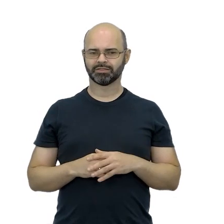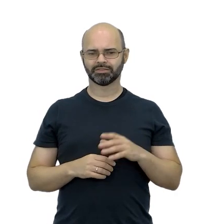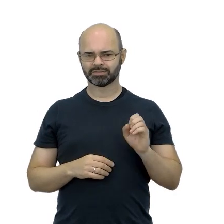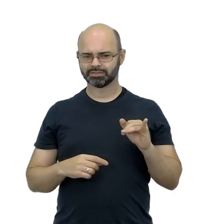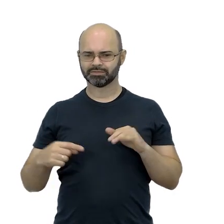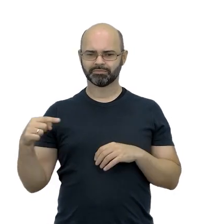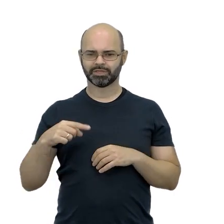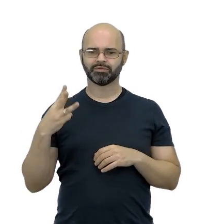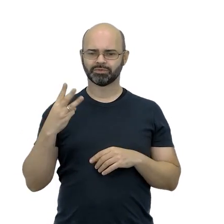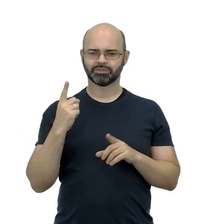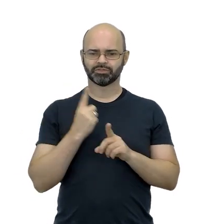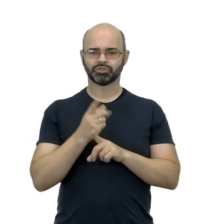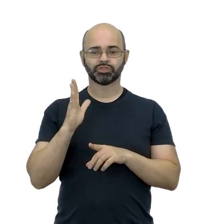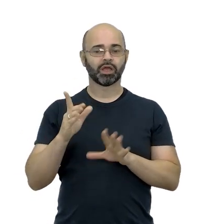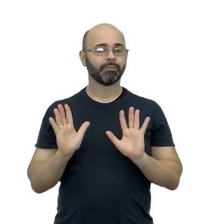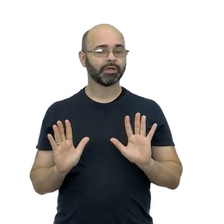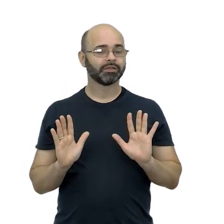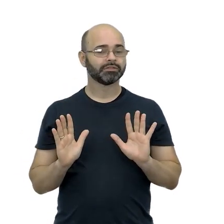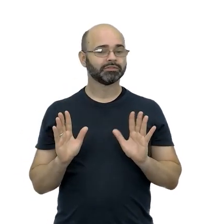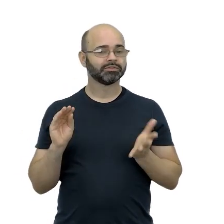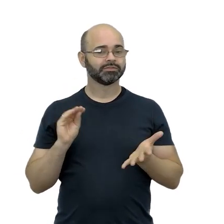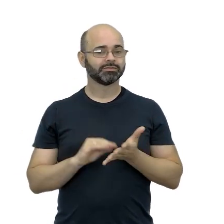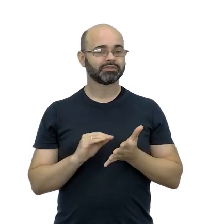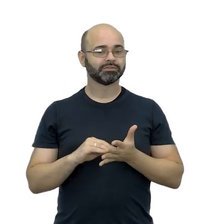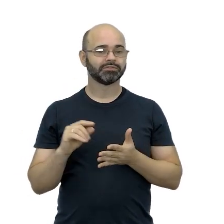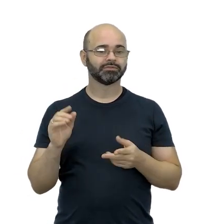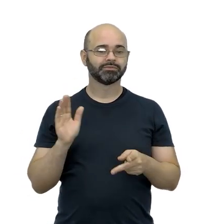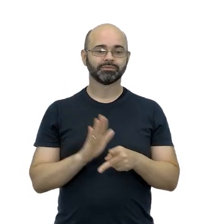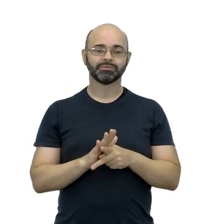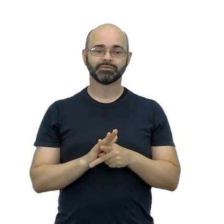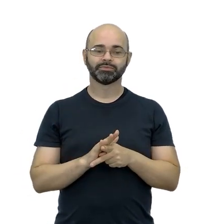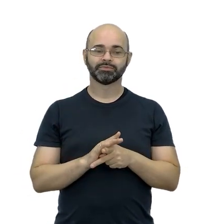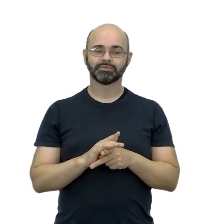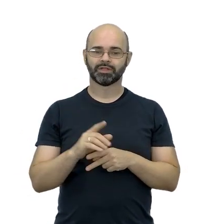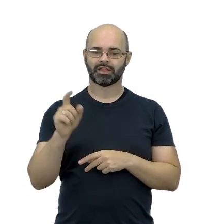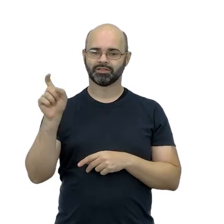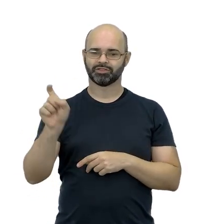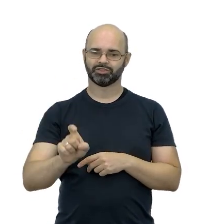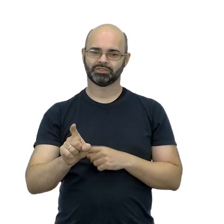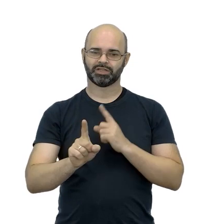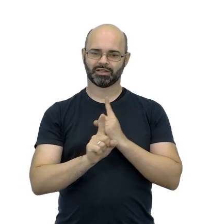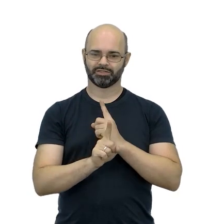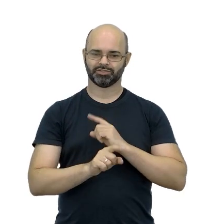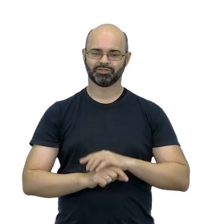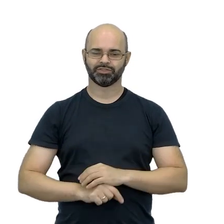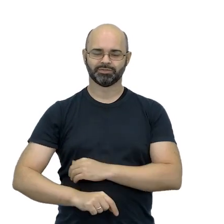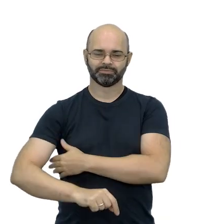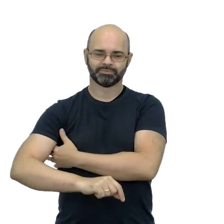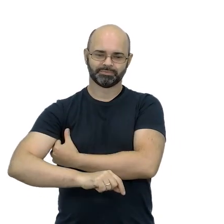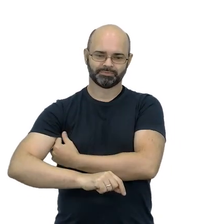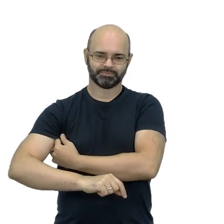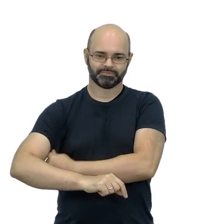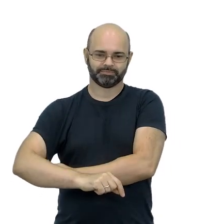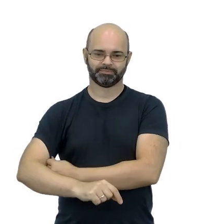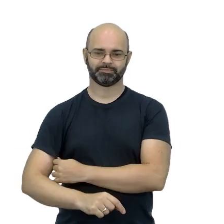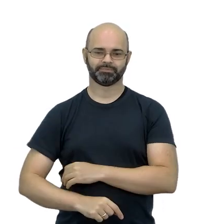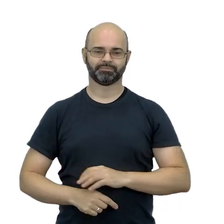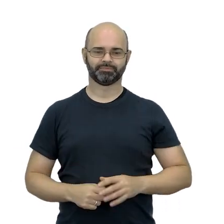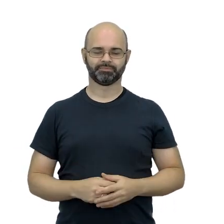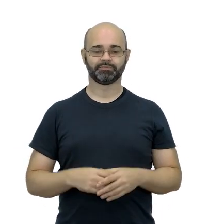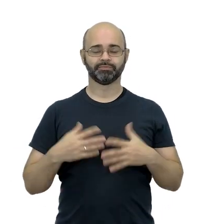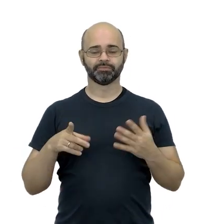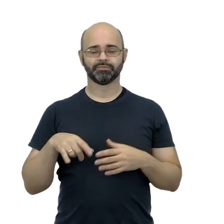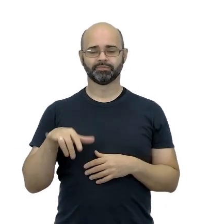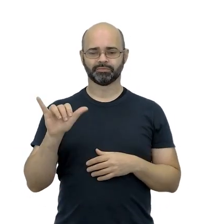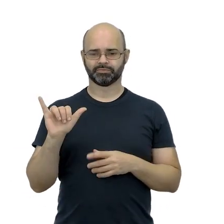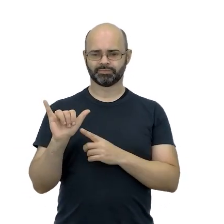menos 3, eu vou encontrar o quê? O valor de quem? O valor do x. Ou seja, eu vou falar então que o meu y é 0, eu